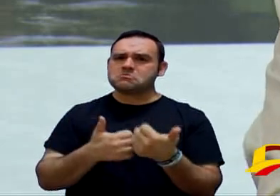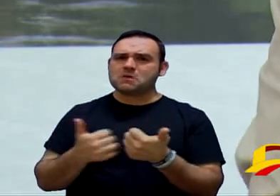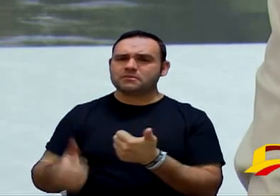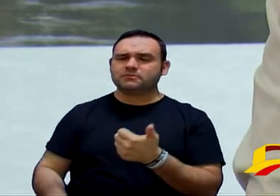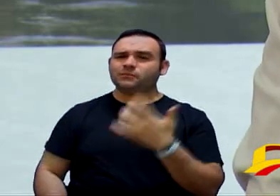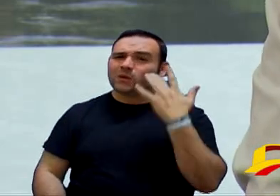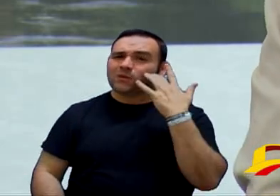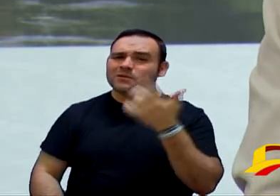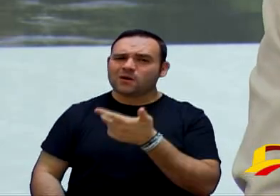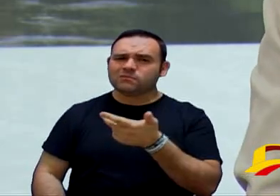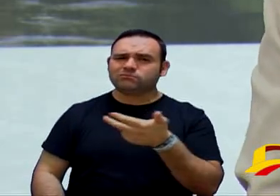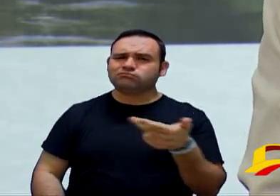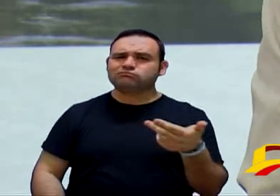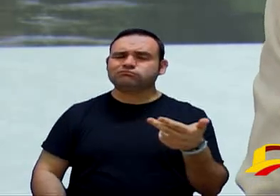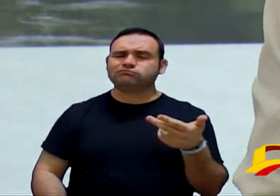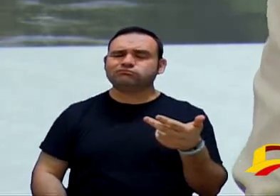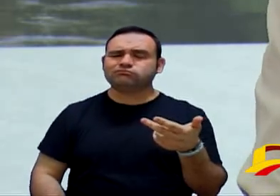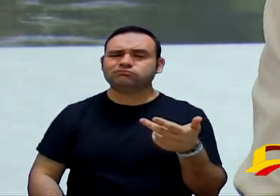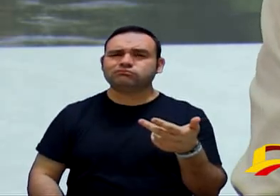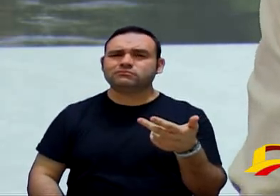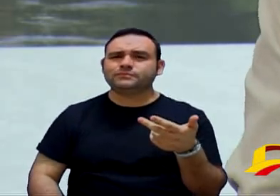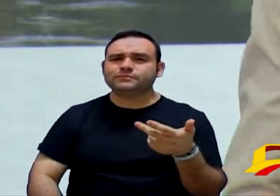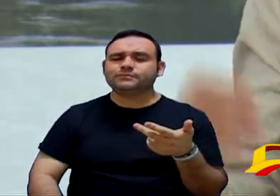eu acho que essas coisas